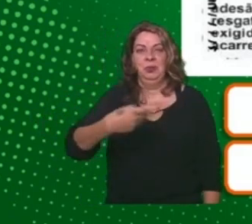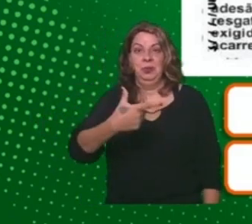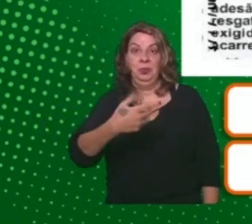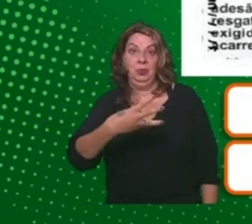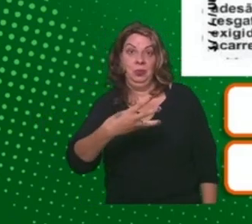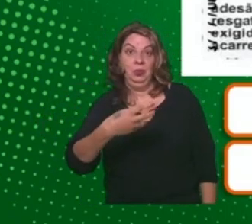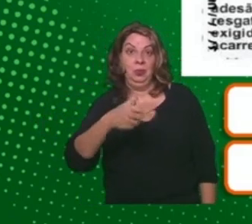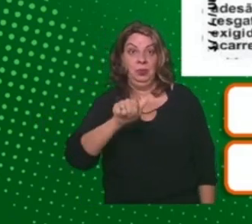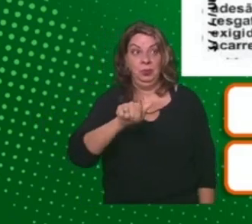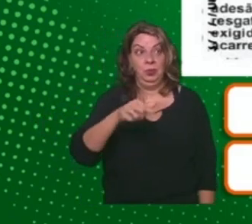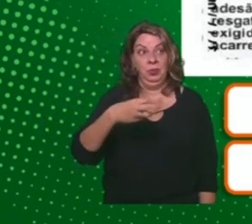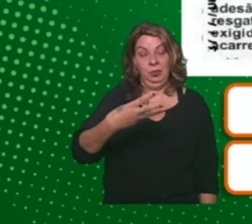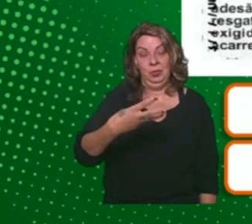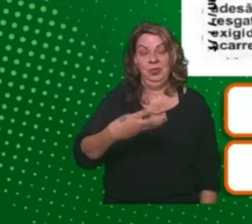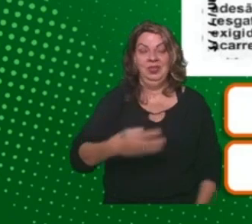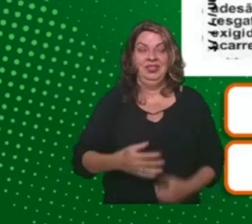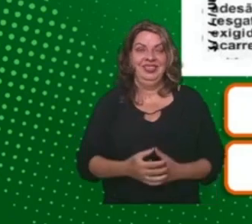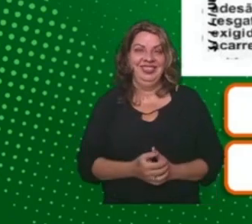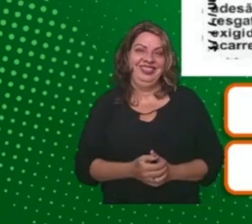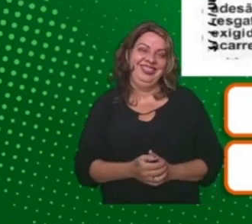032473. Repetindo,